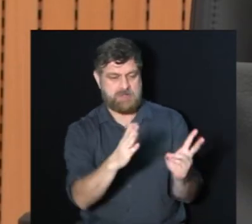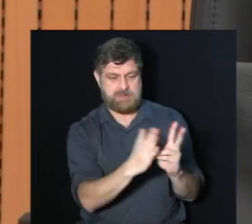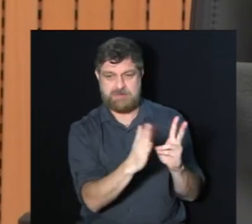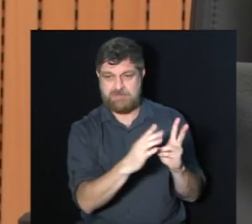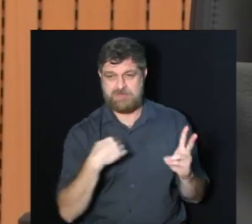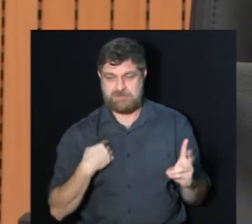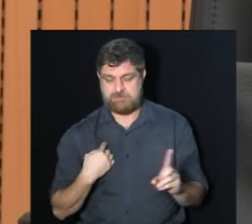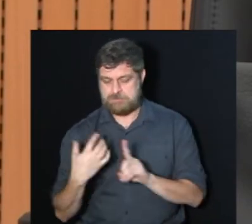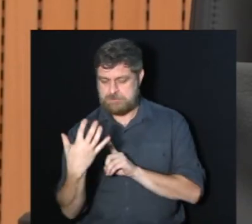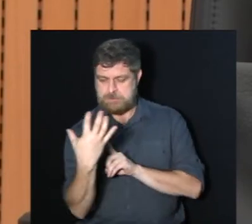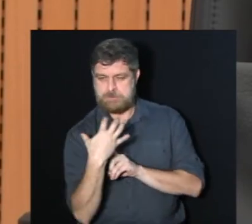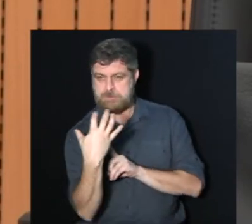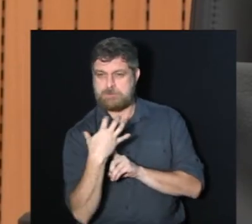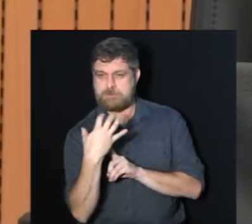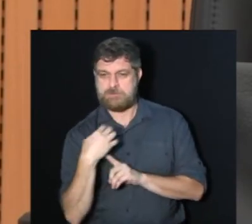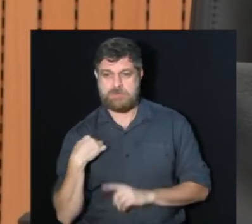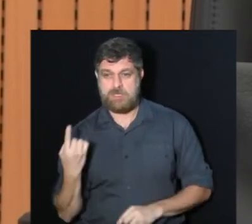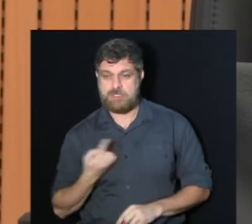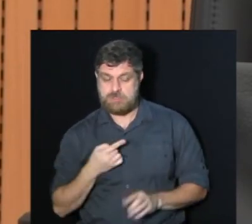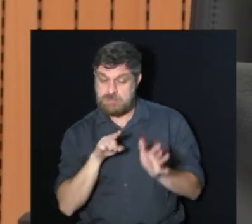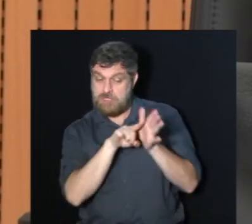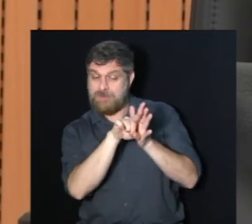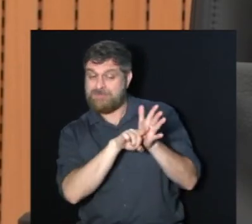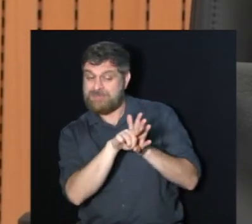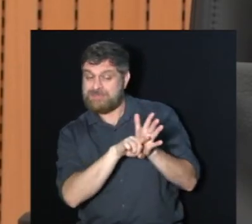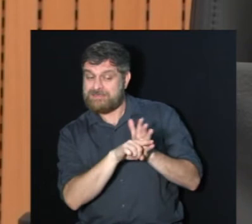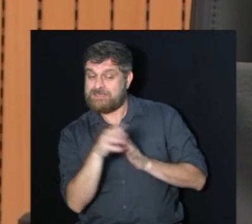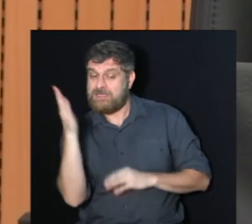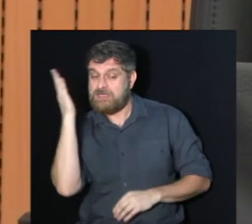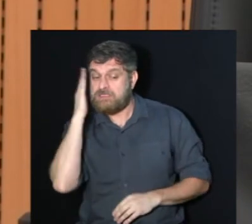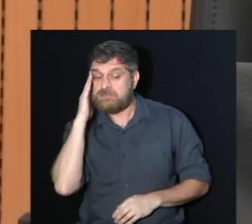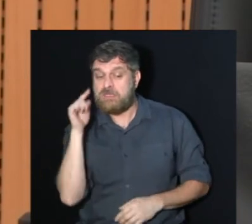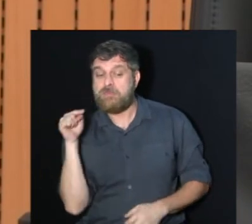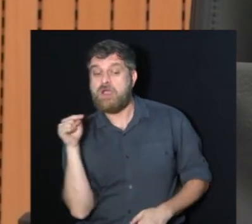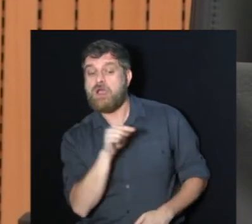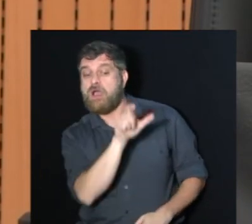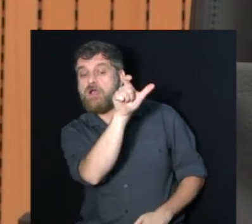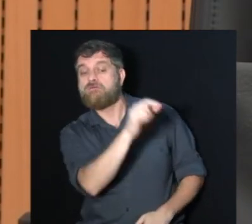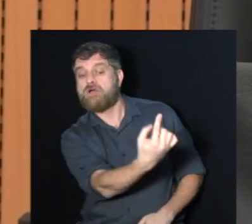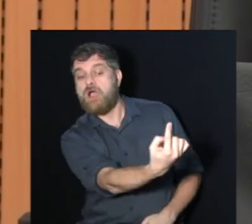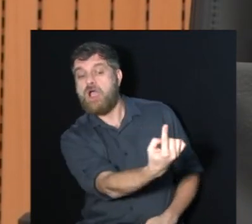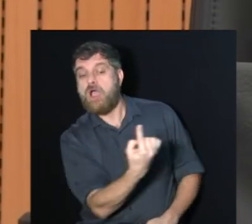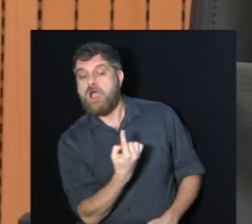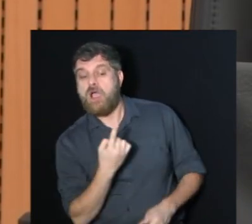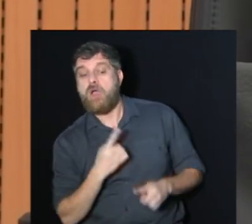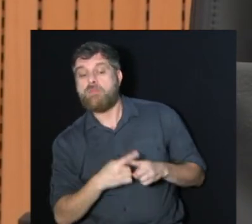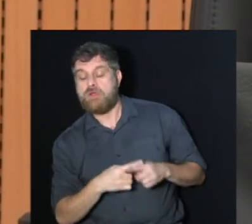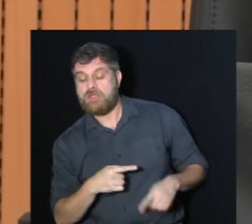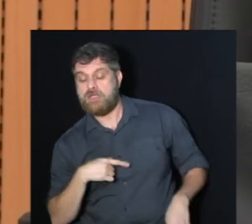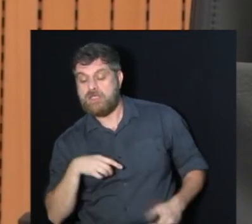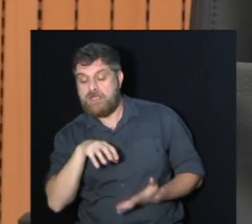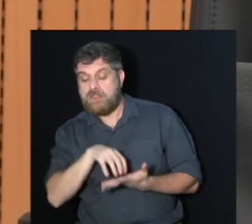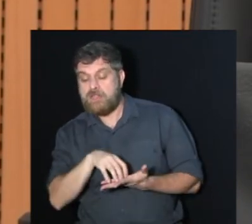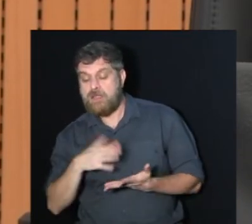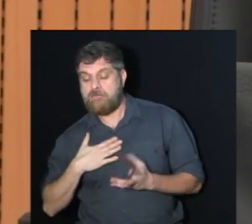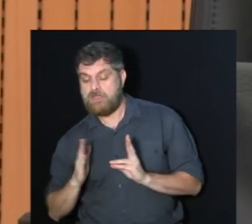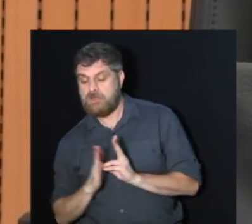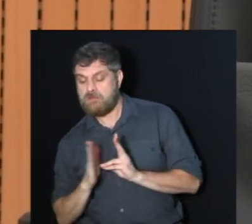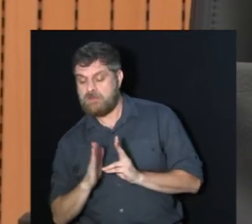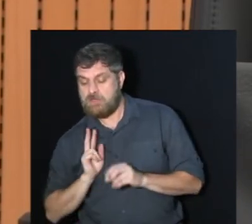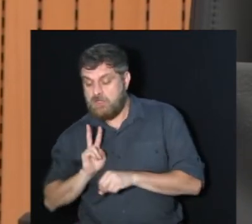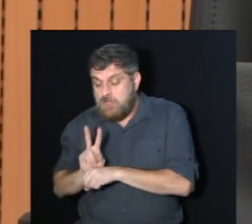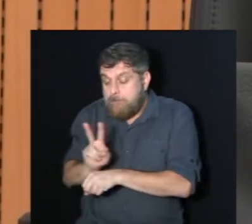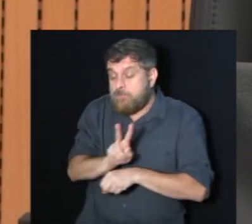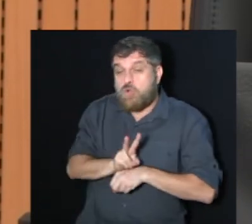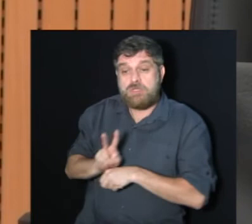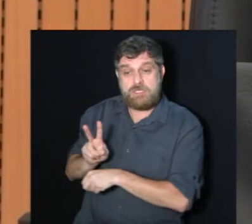gente tem que pesquisar, saber de onde que ele está vindo, por que está vindo, né? Então, você está protegendo a